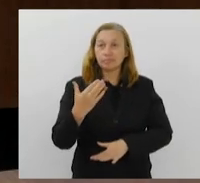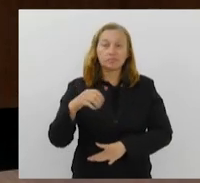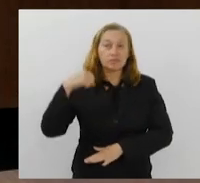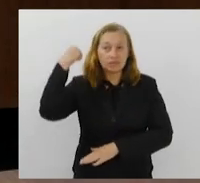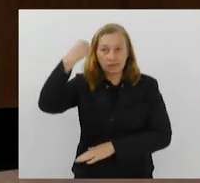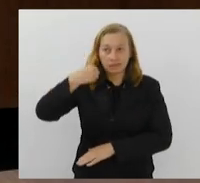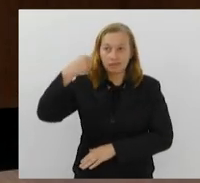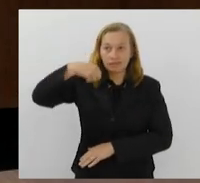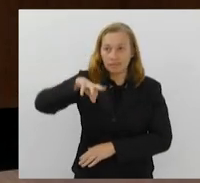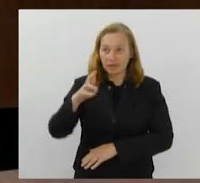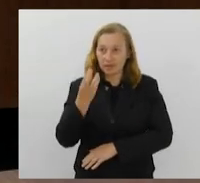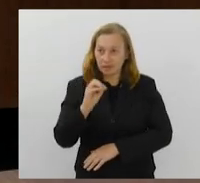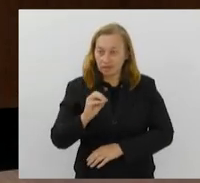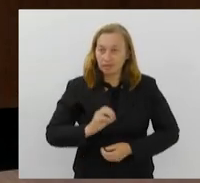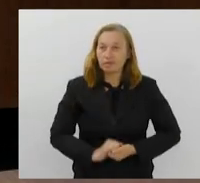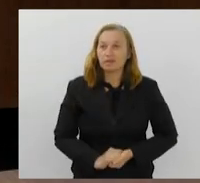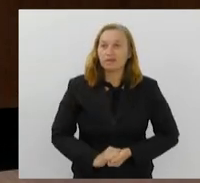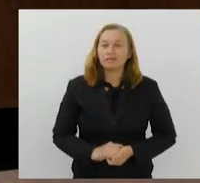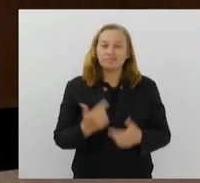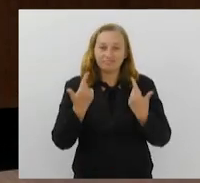Marquinho.